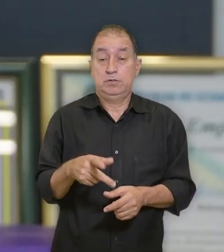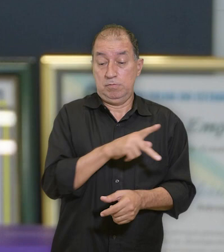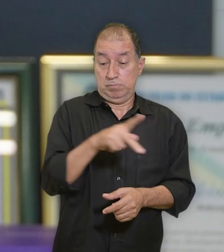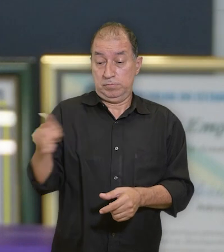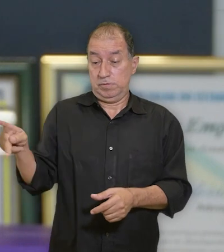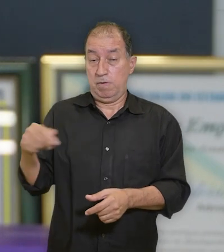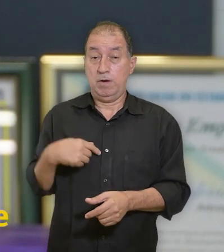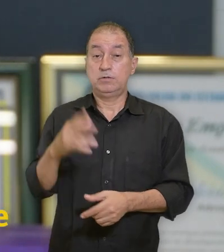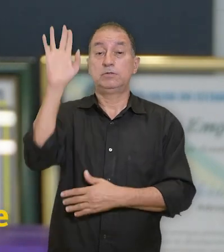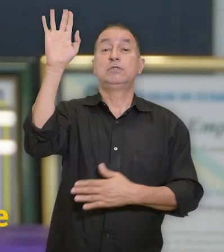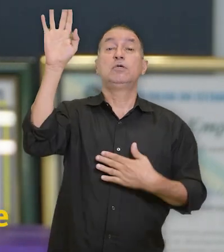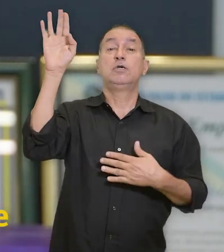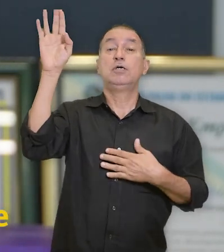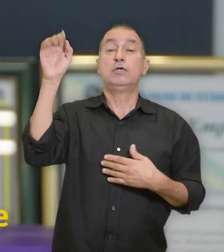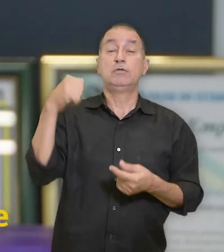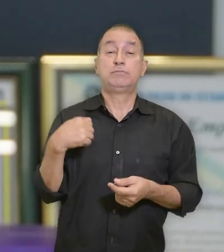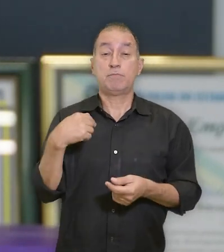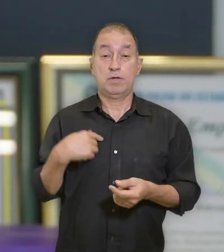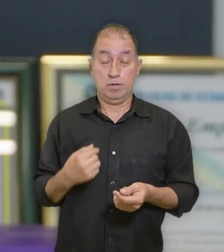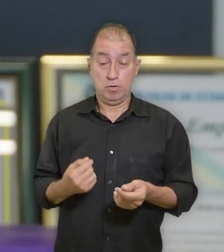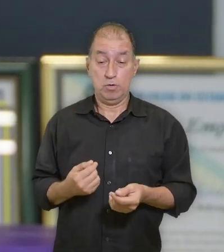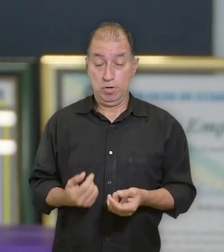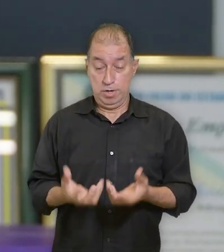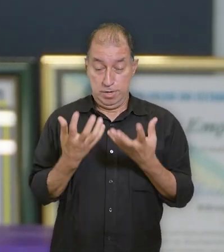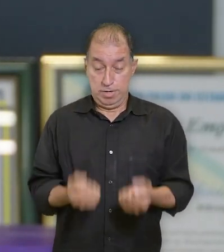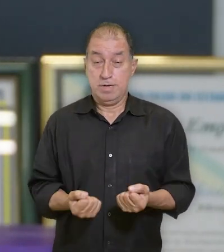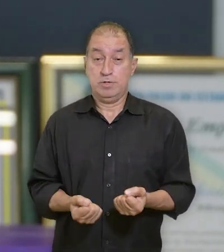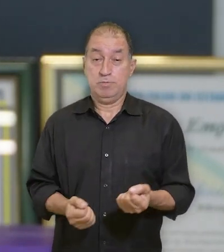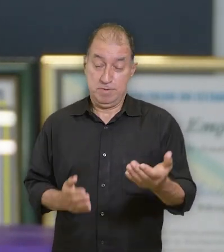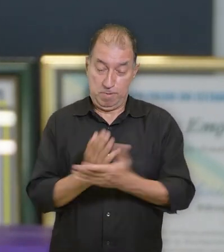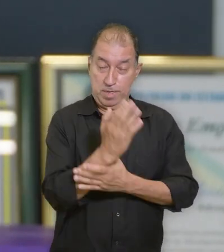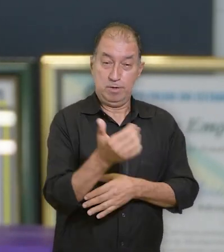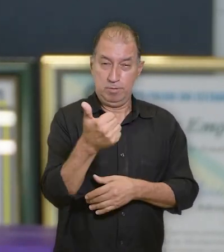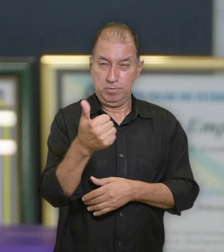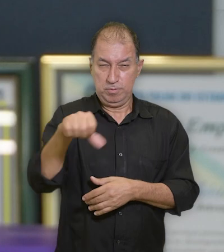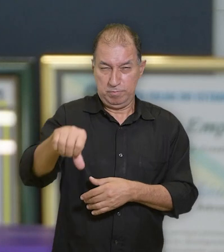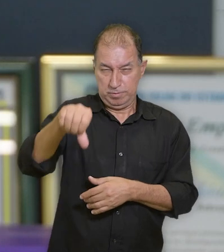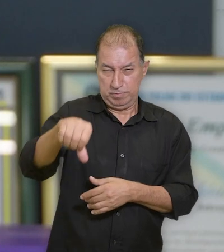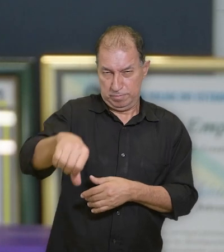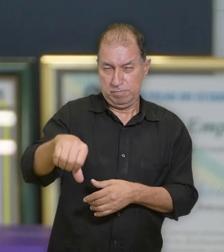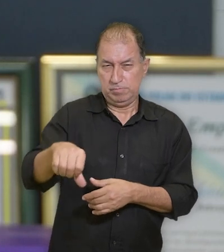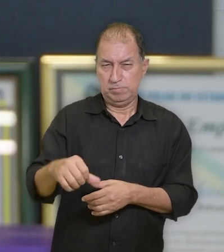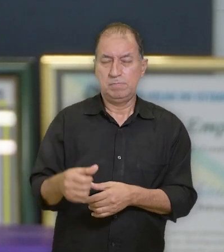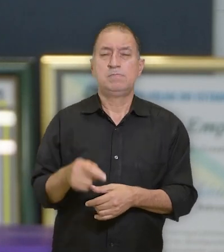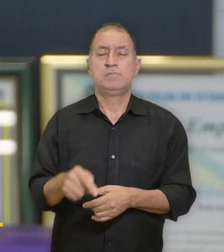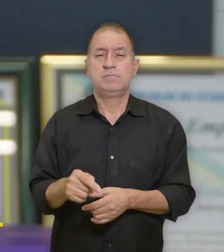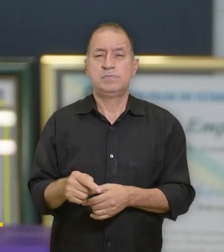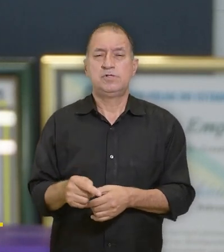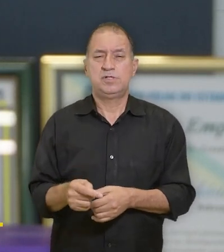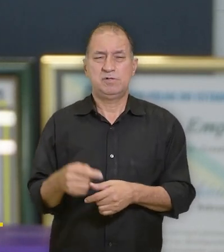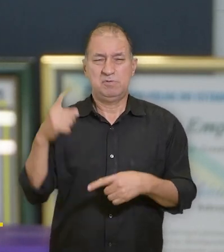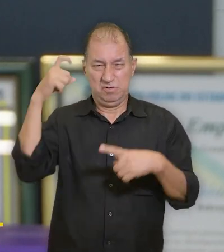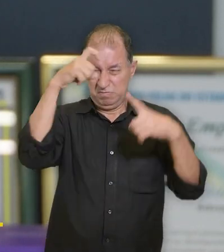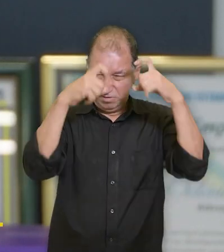Fui candidato a presidente da Associação dos Advogados Trabalhistas e fui eleito e tomei posse no dia 23 de março de 1999, bem no